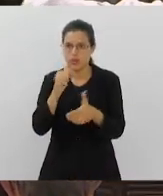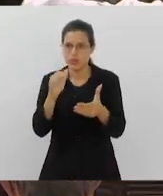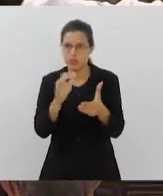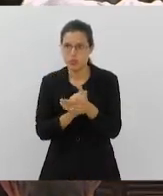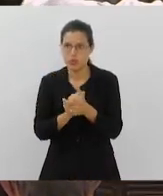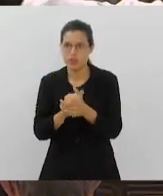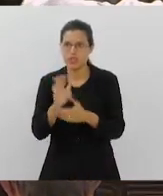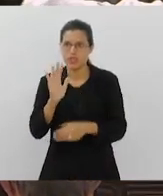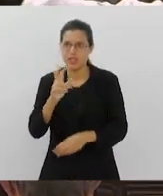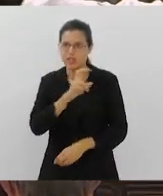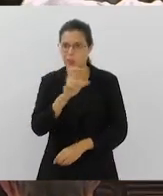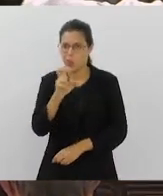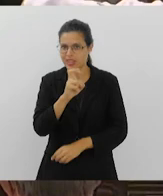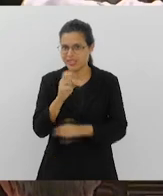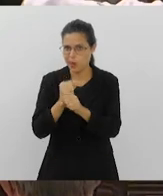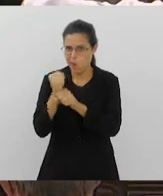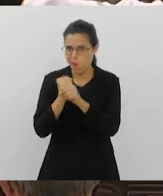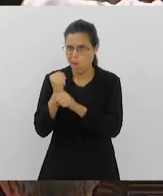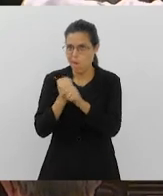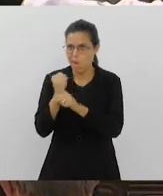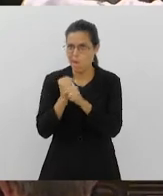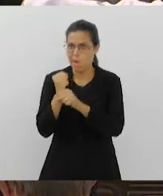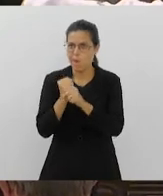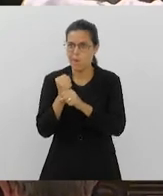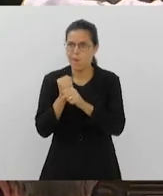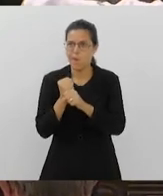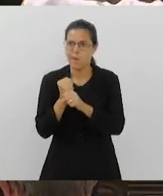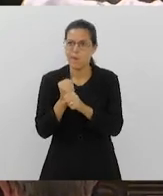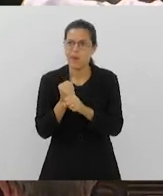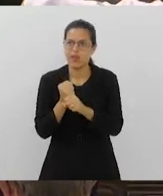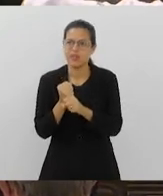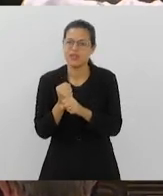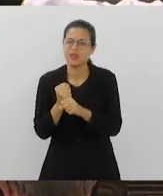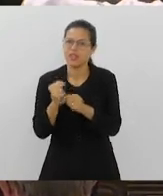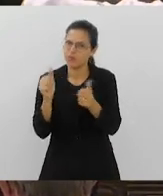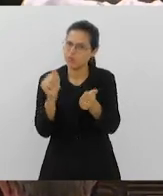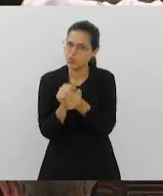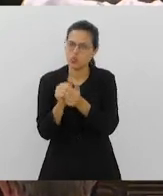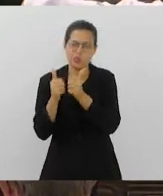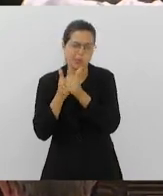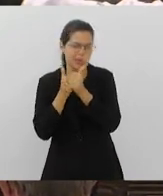55 anos, está ali dando adeus, está comigo em todas as etapas.